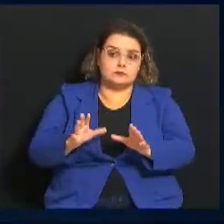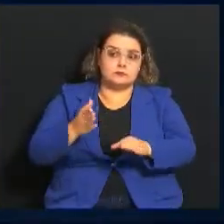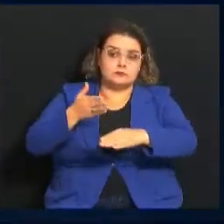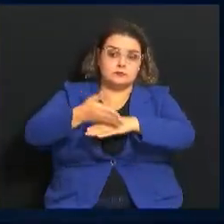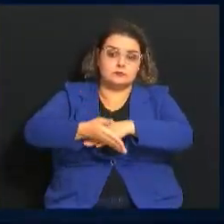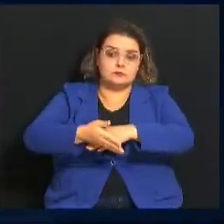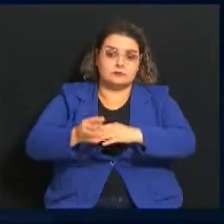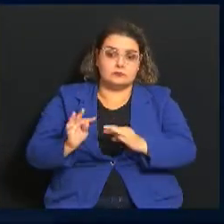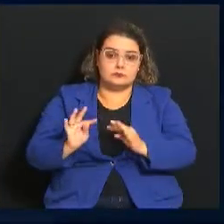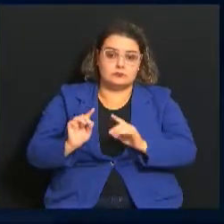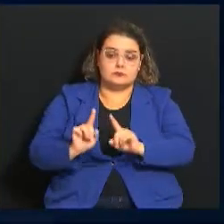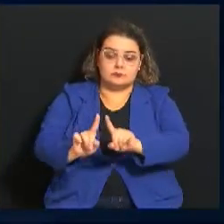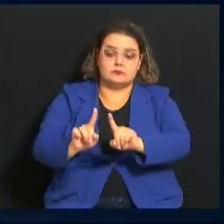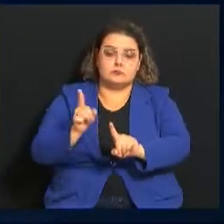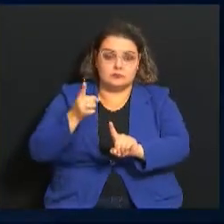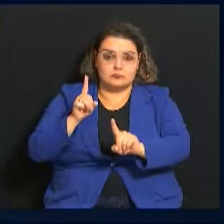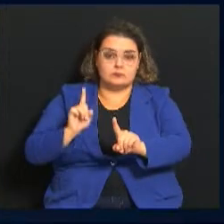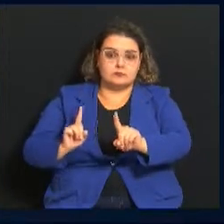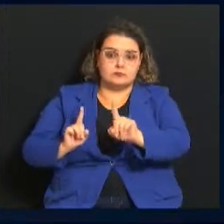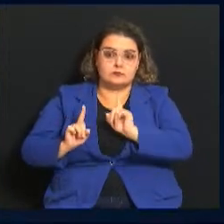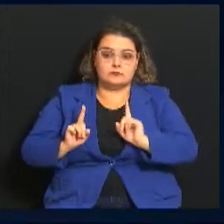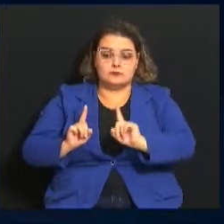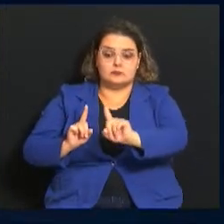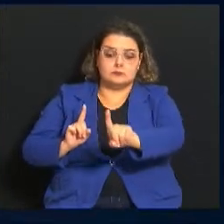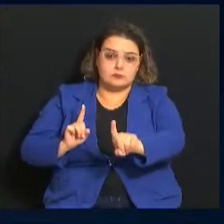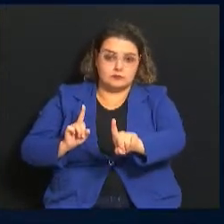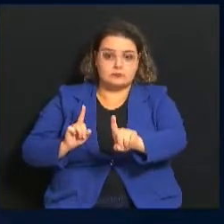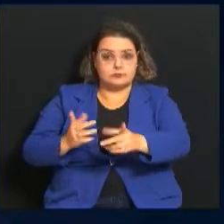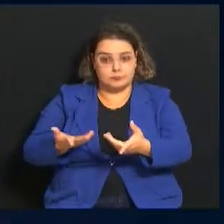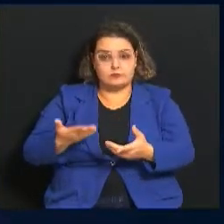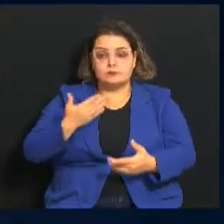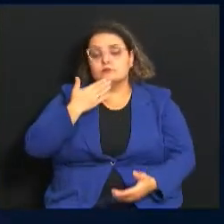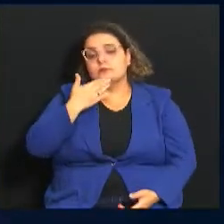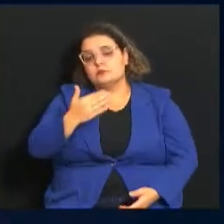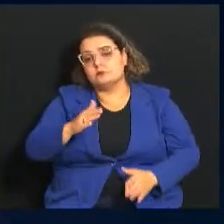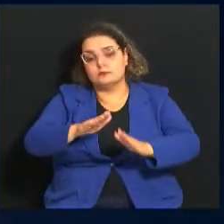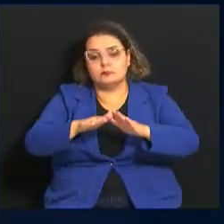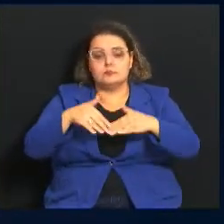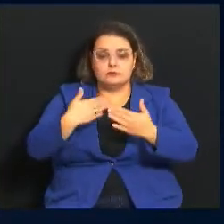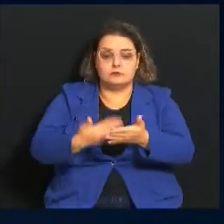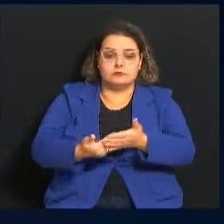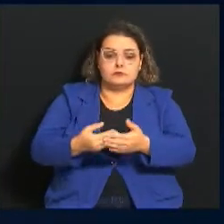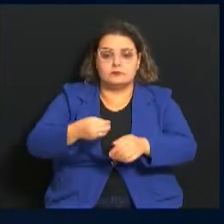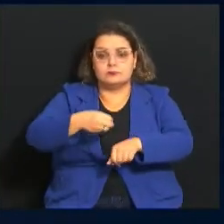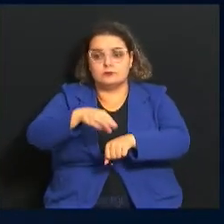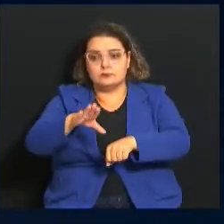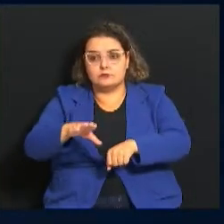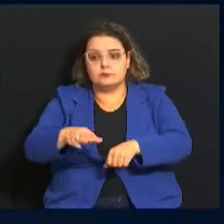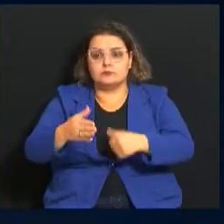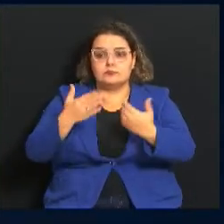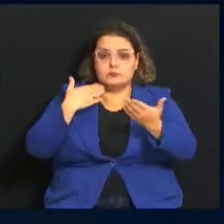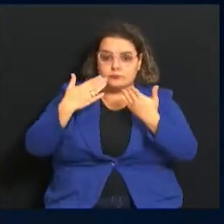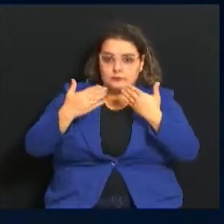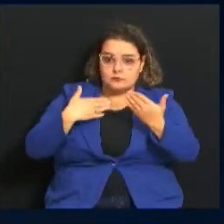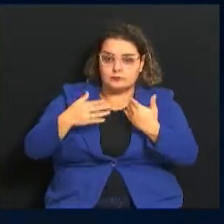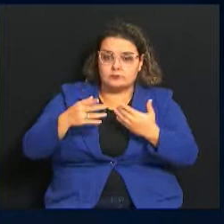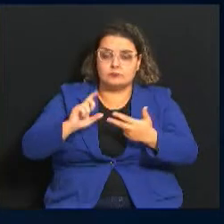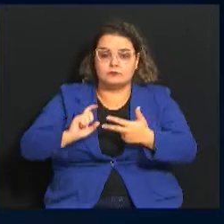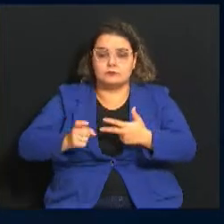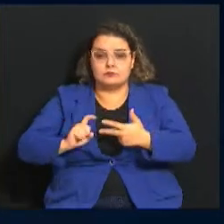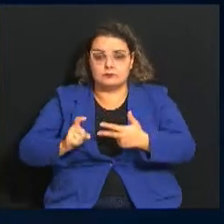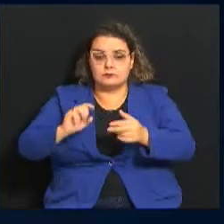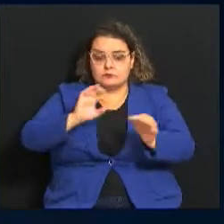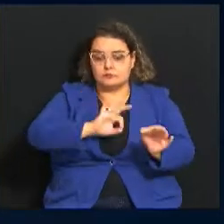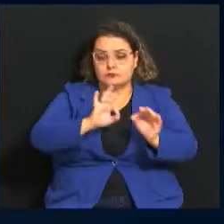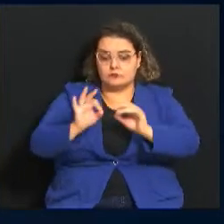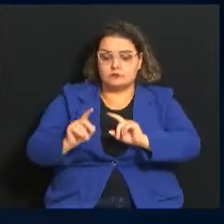Então nós agora estamos pedindo, através de requerimentos, indicações e conversa com o executivo, para que o acompanhante